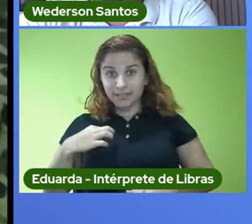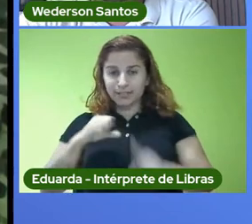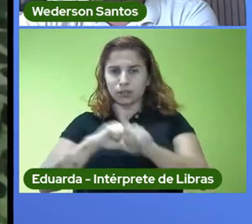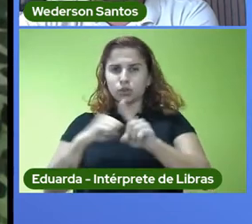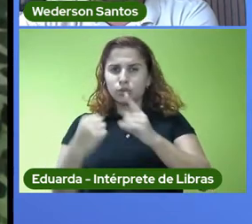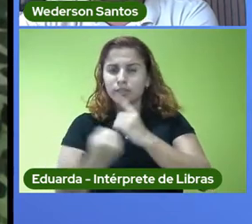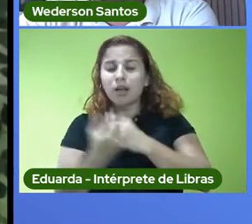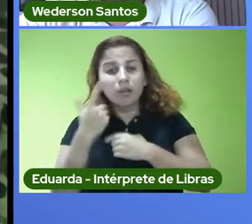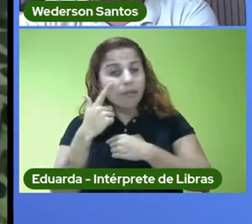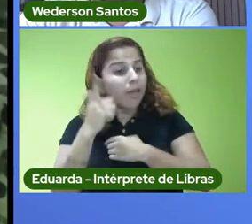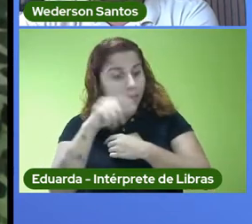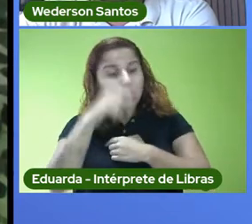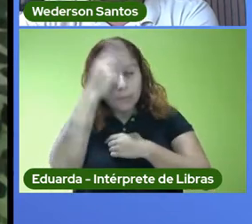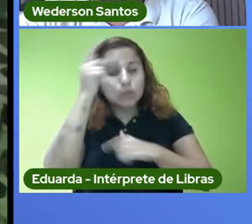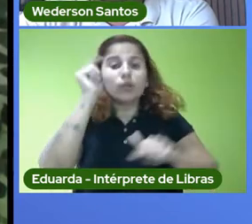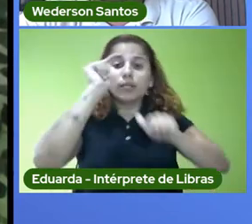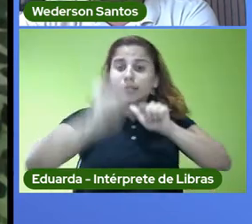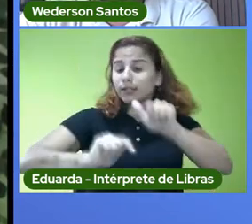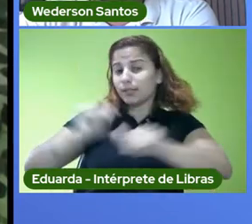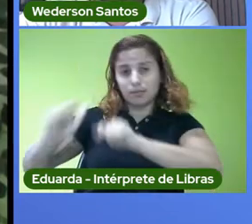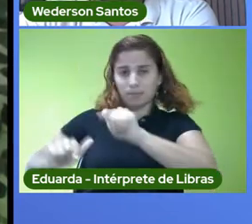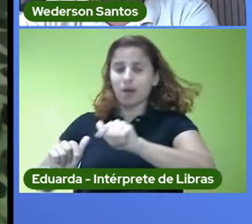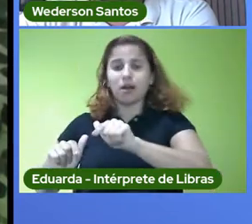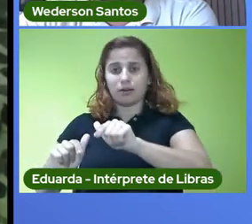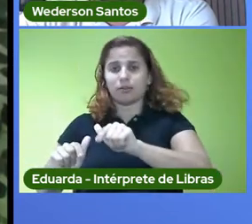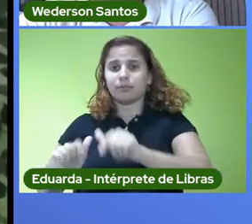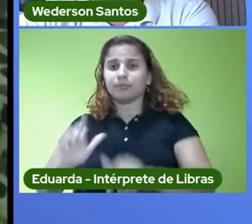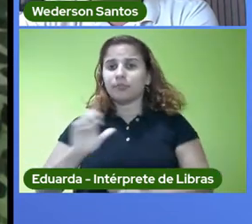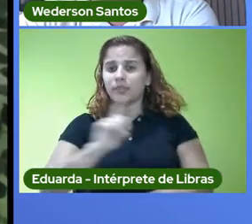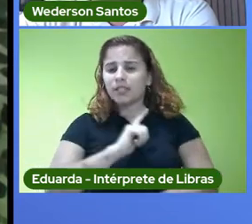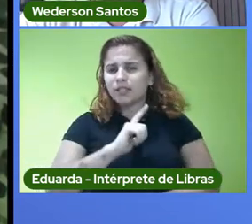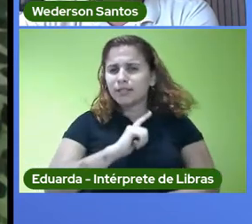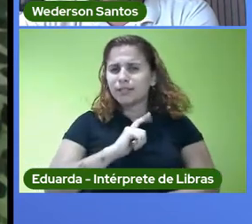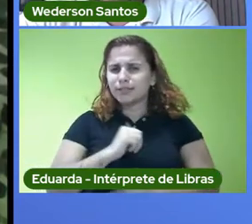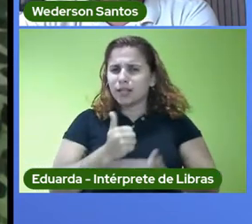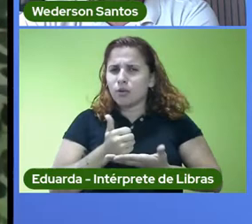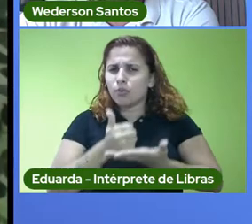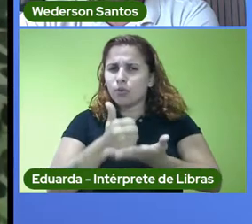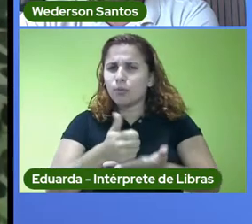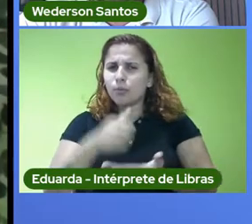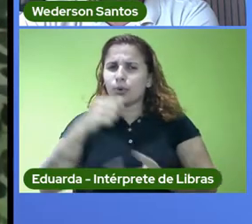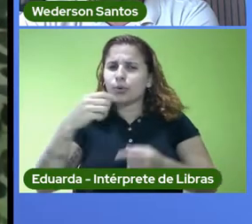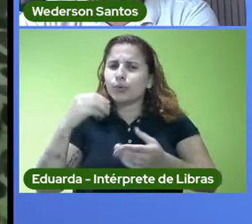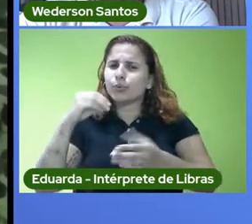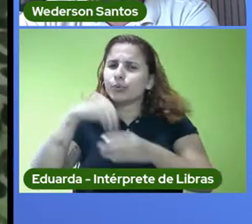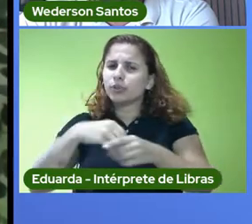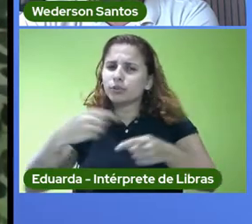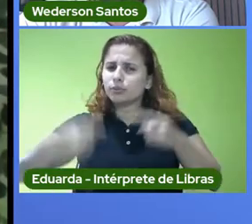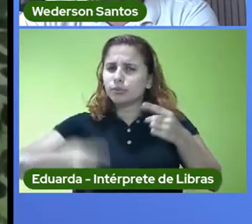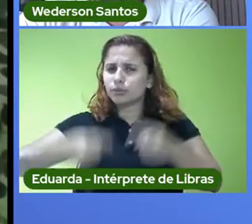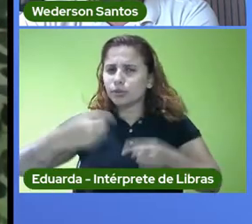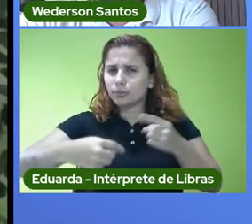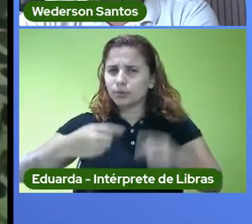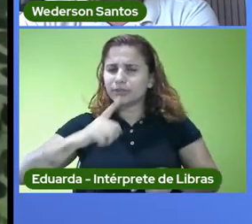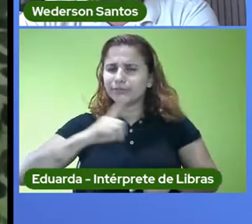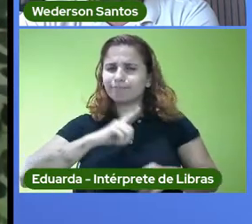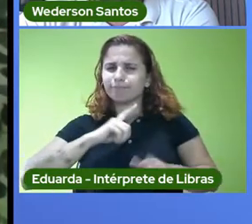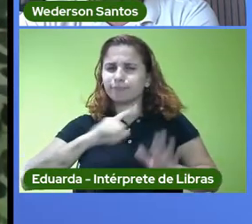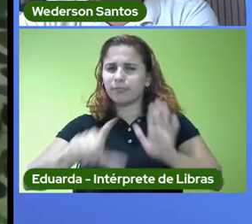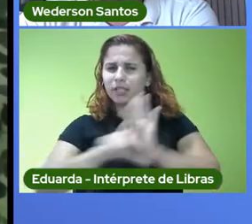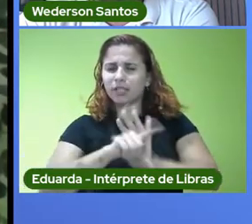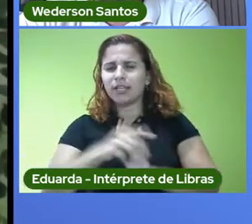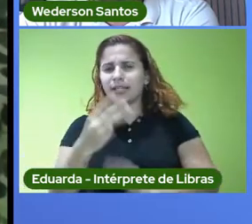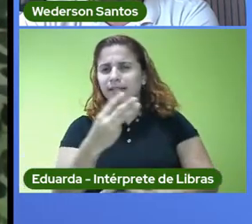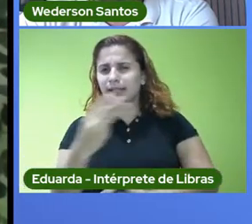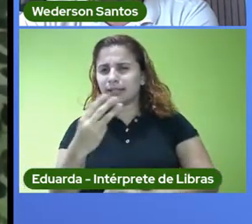por isso mesmo, dentro da própria assistência, as normativas da política, a Resolução 33 de 2011, por exemplo,